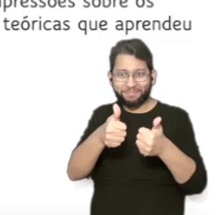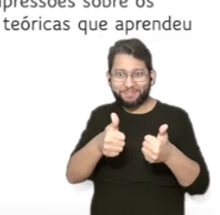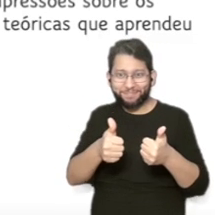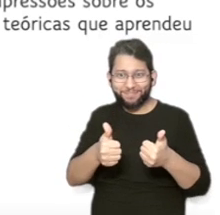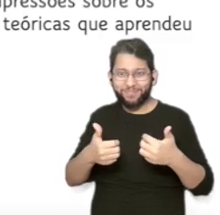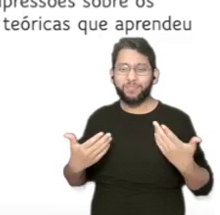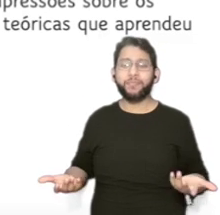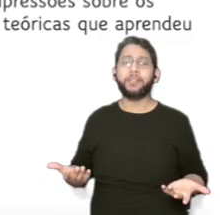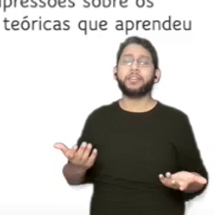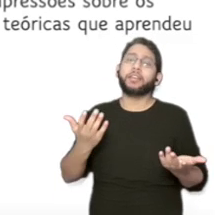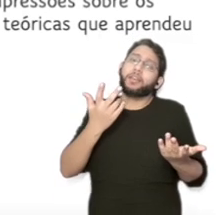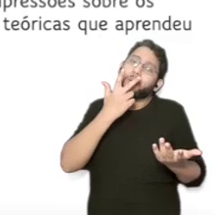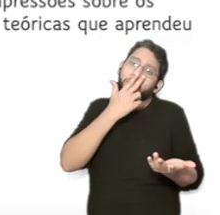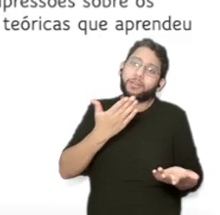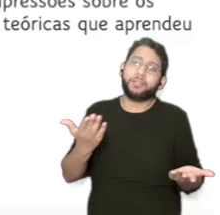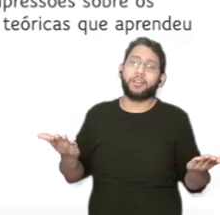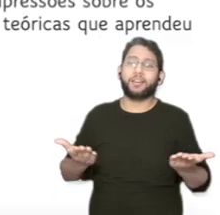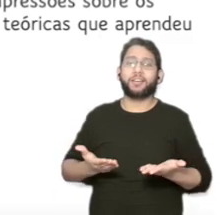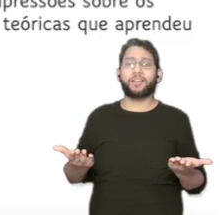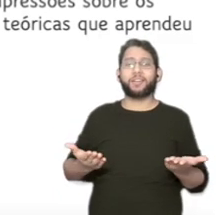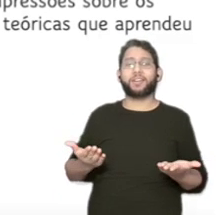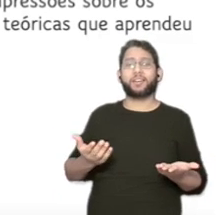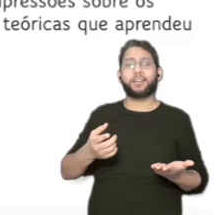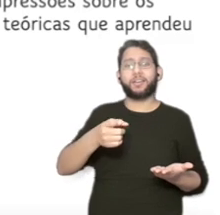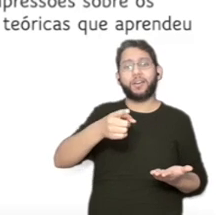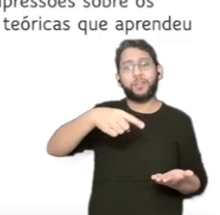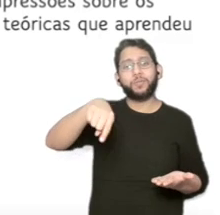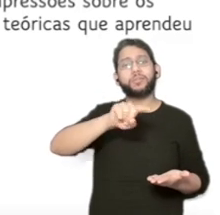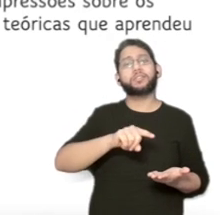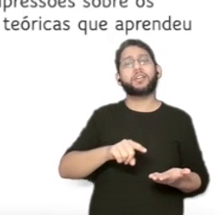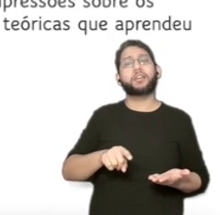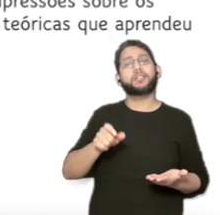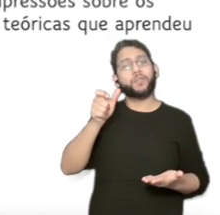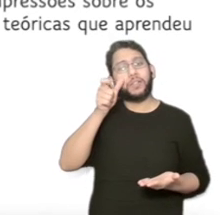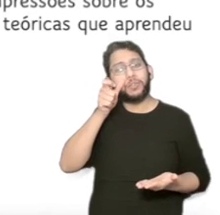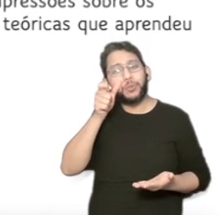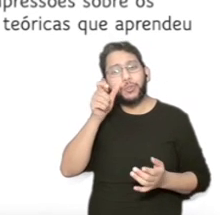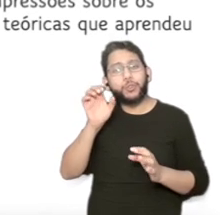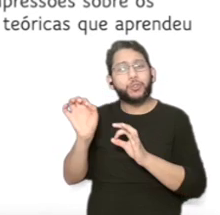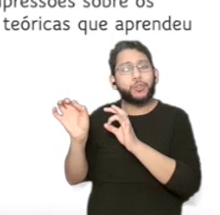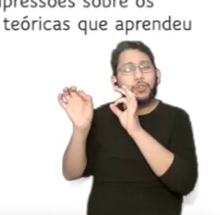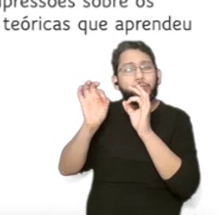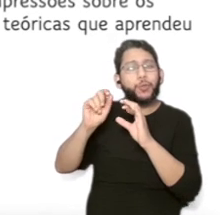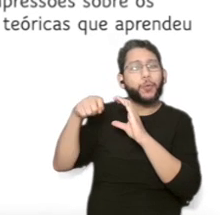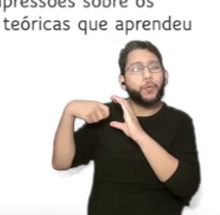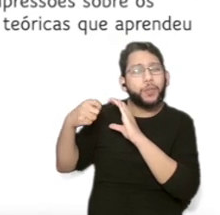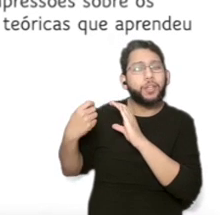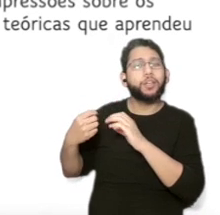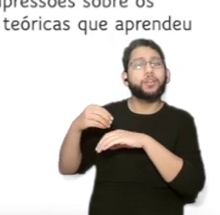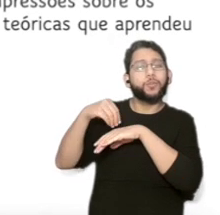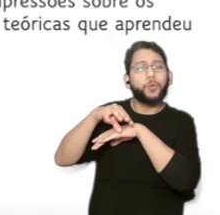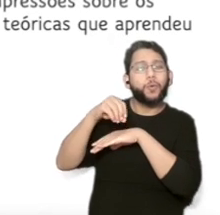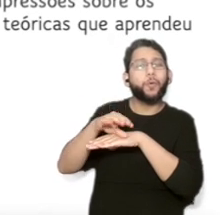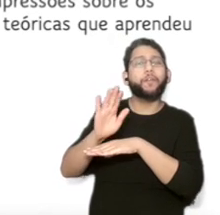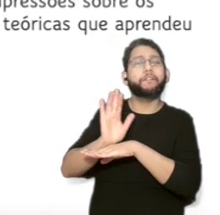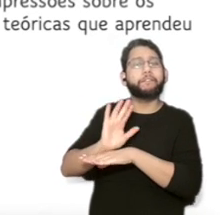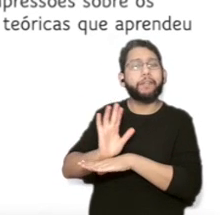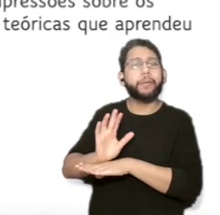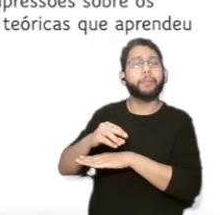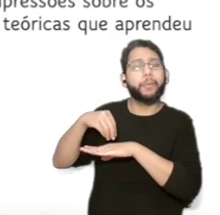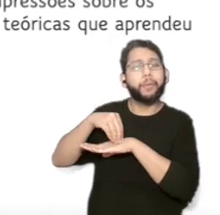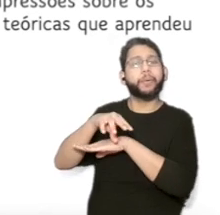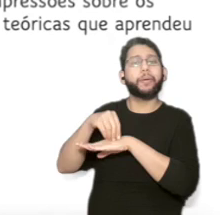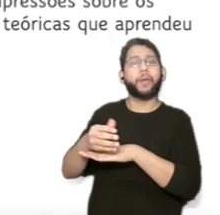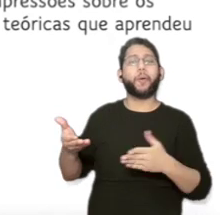Acho que agora é o momento que eu deixo para vocês ir lá assistirem todos os videozinhos que eu comentei para vocês, que eu passei hoje nessa